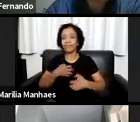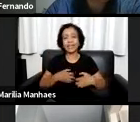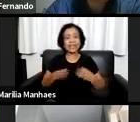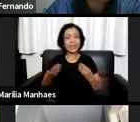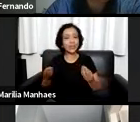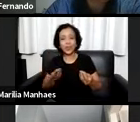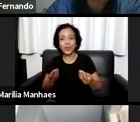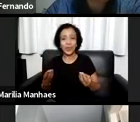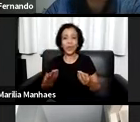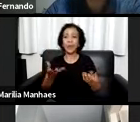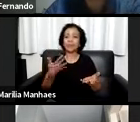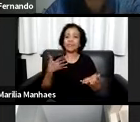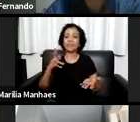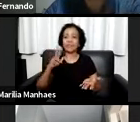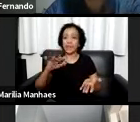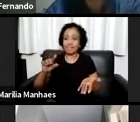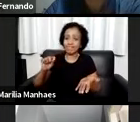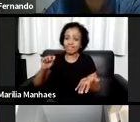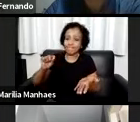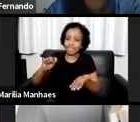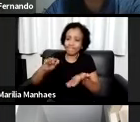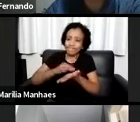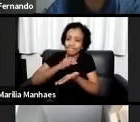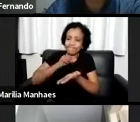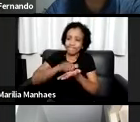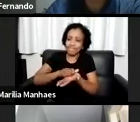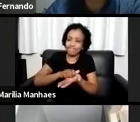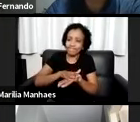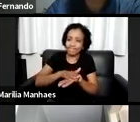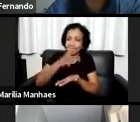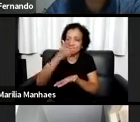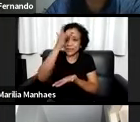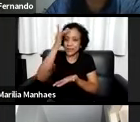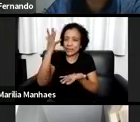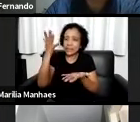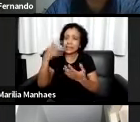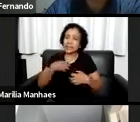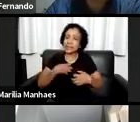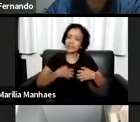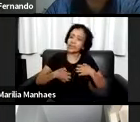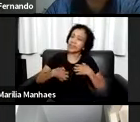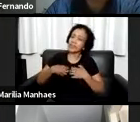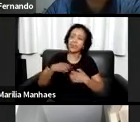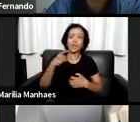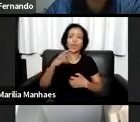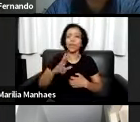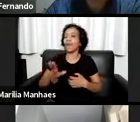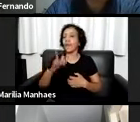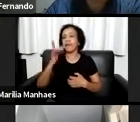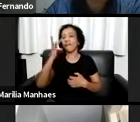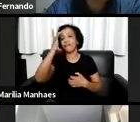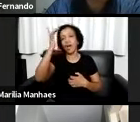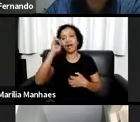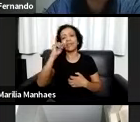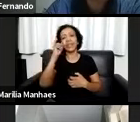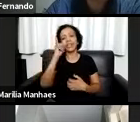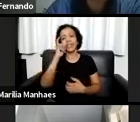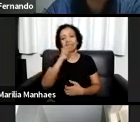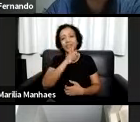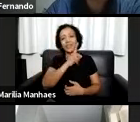uma caneta para com ela assinar a demissão de alguém. É um negócio assim